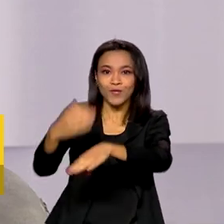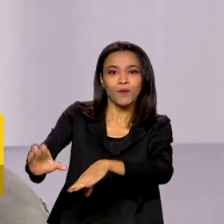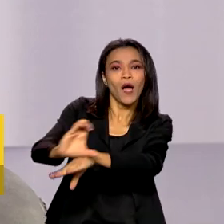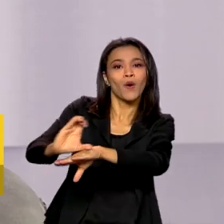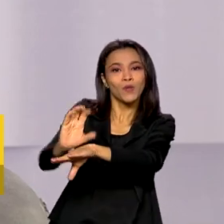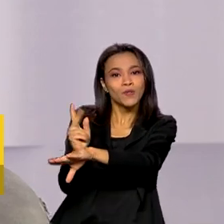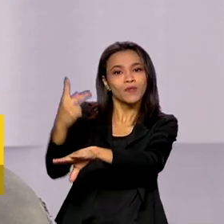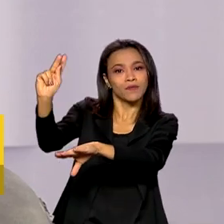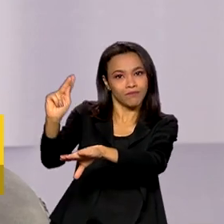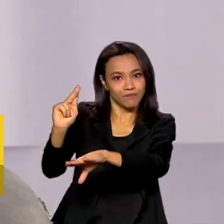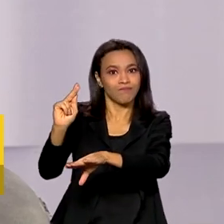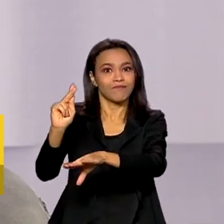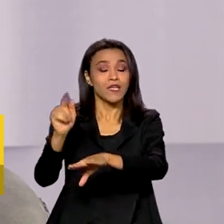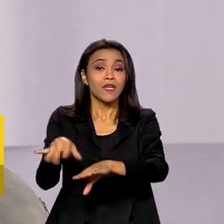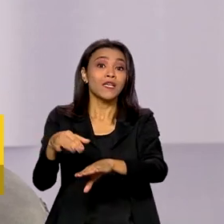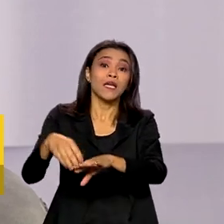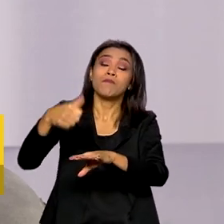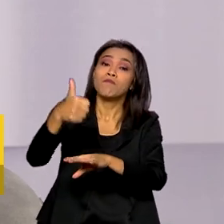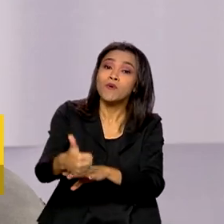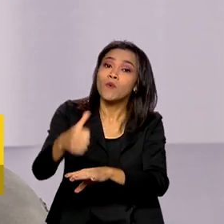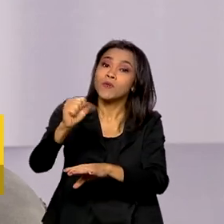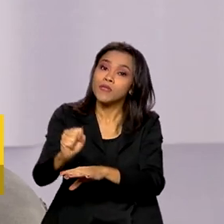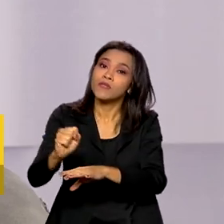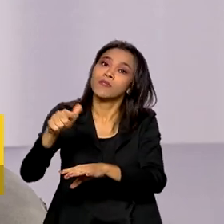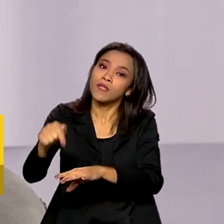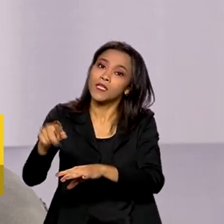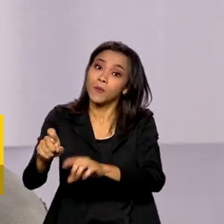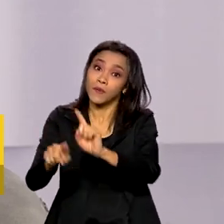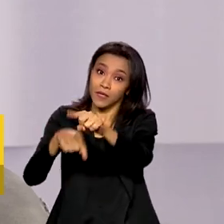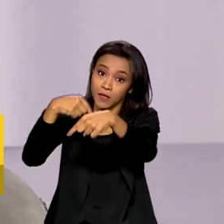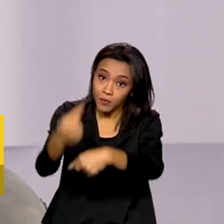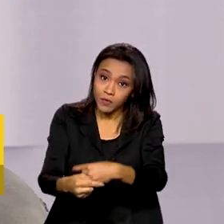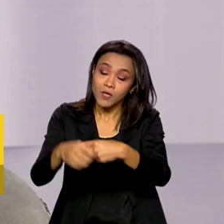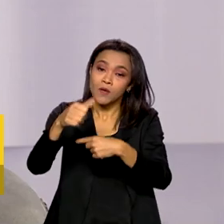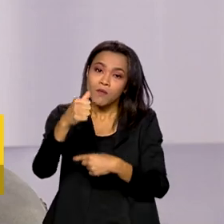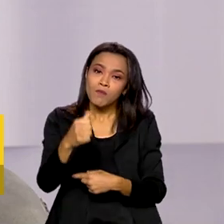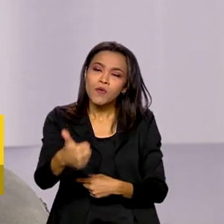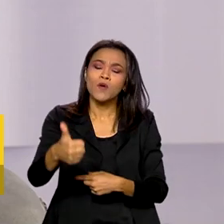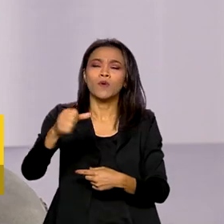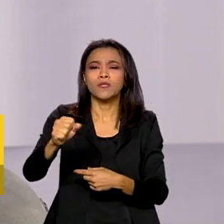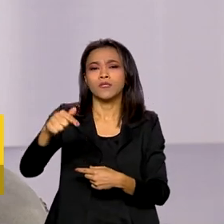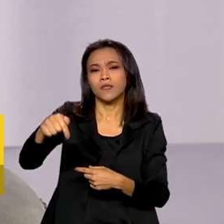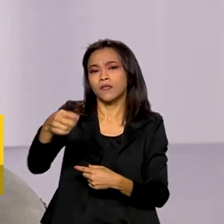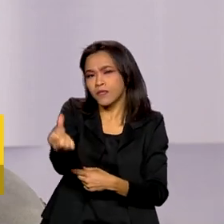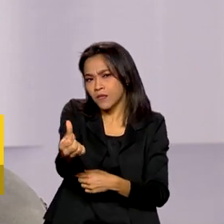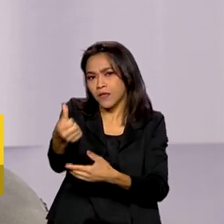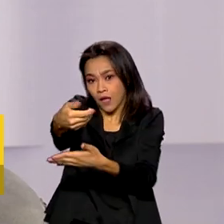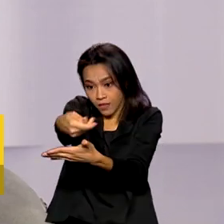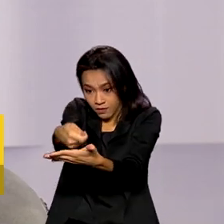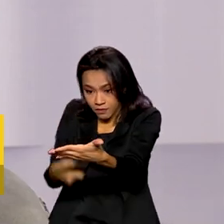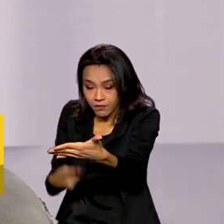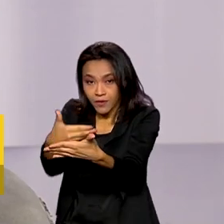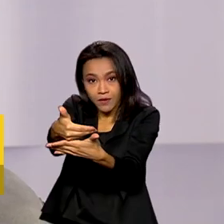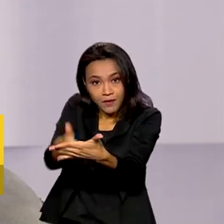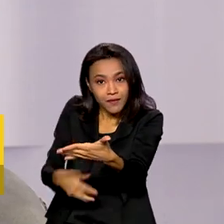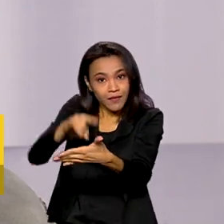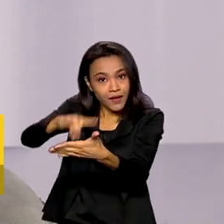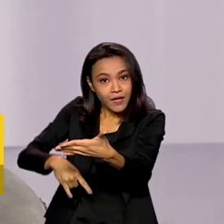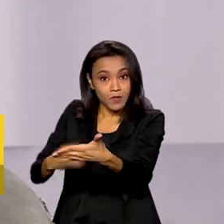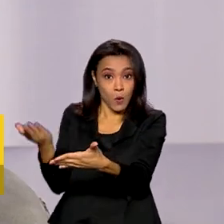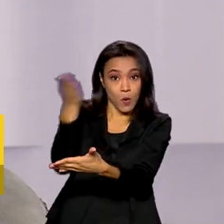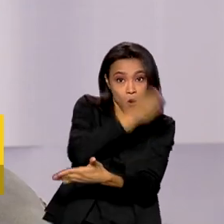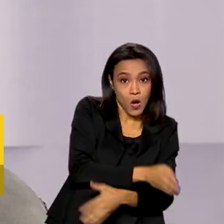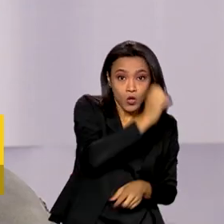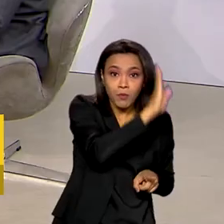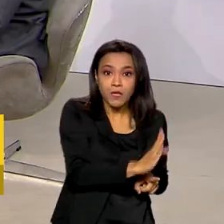só termina em 1781 e a declaração em 1776. Aqui no Brasil é parecido, mas é muito mais rápido, né? A